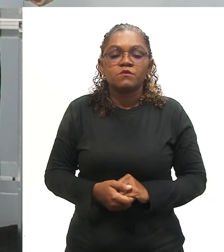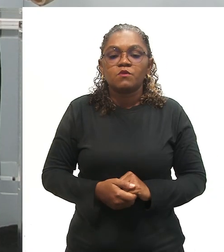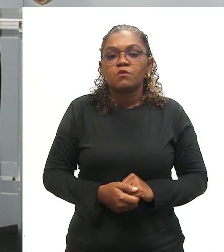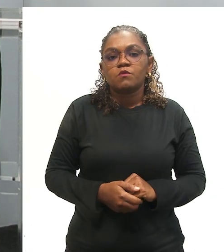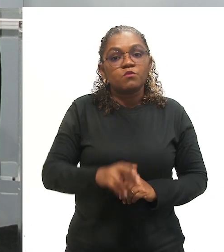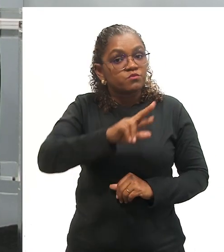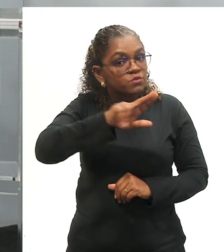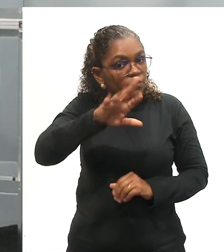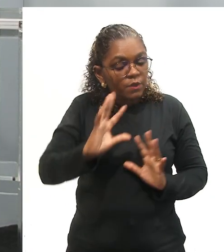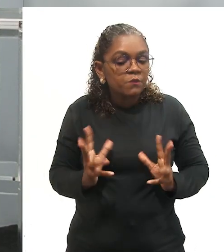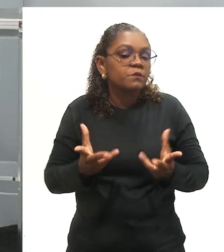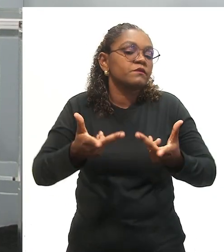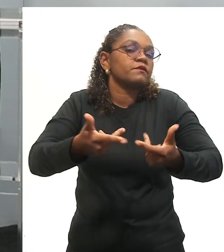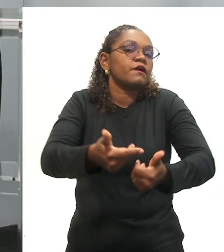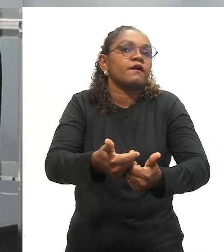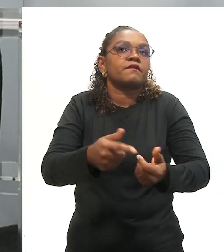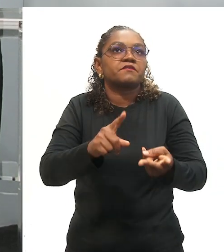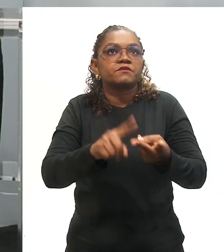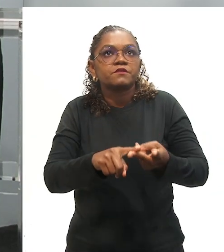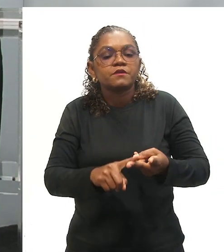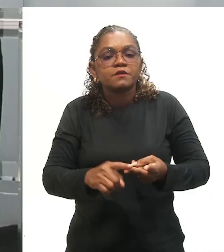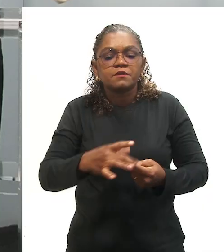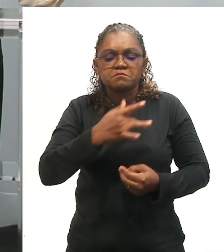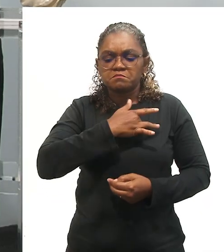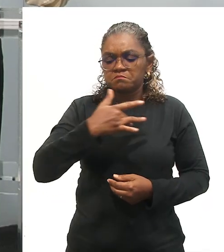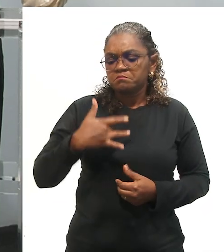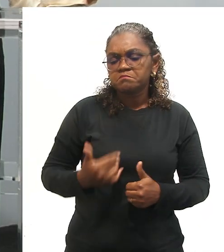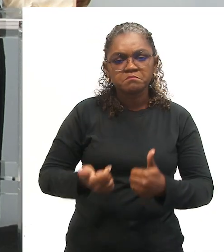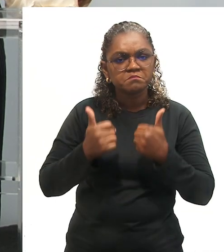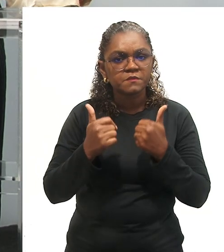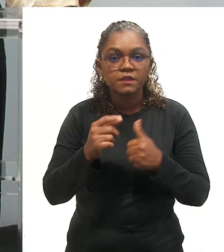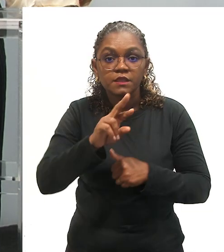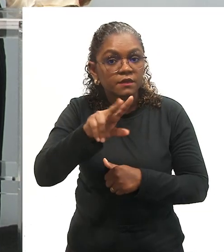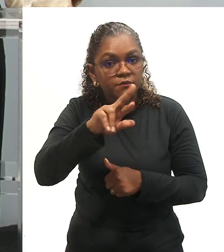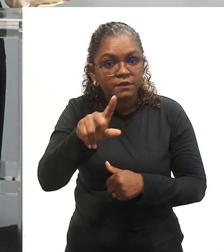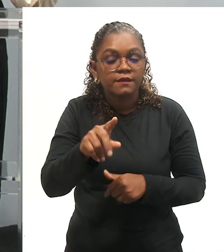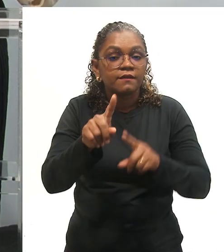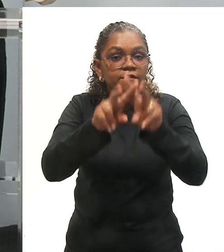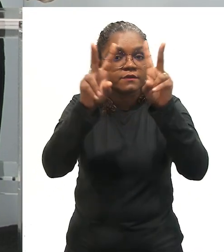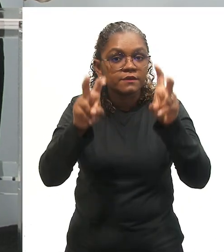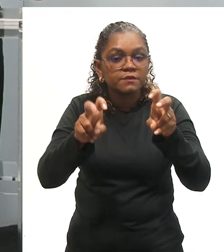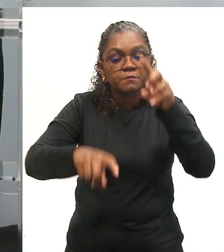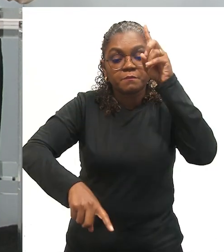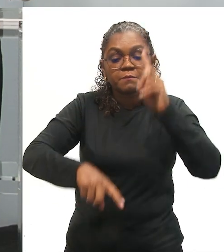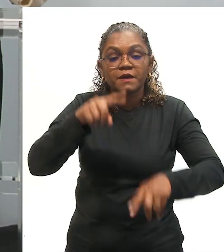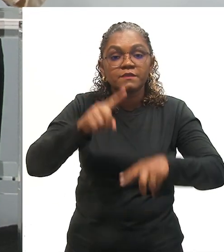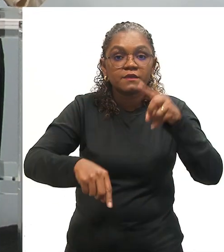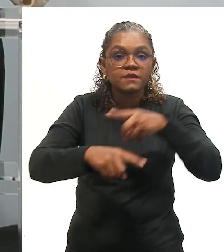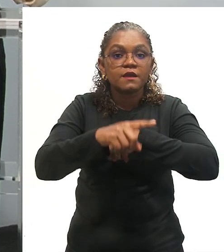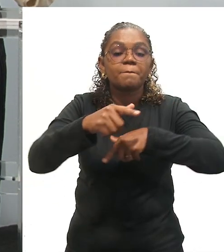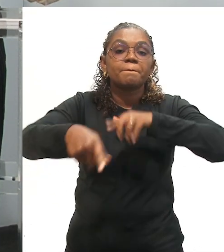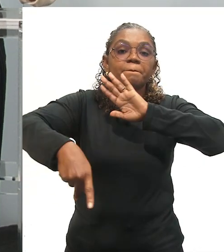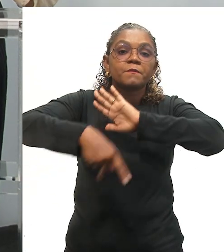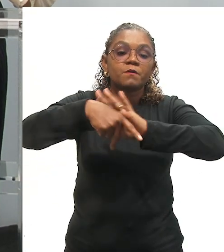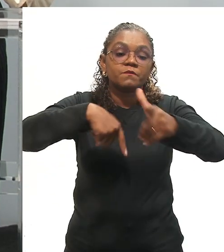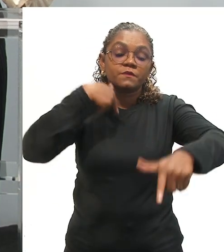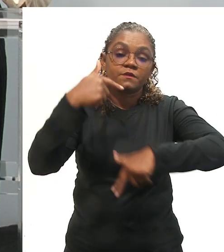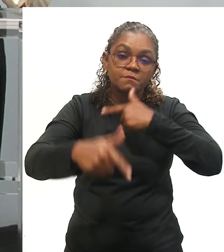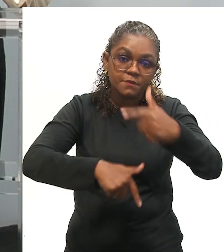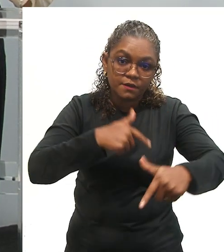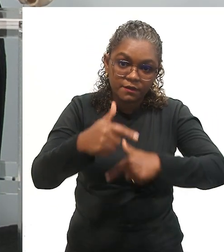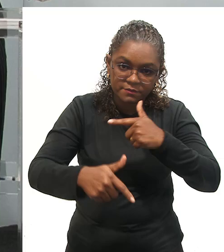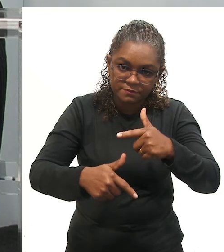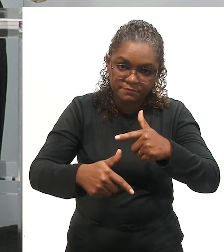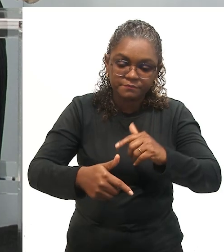de uma coisa mais ampla, assim, de produção e distribuição dos bens e serviços. Quando eu falo isso, produção e distribuição de